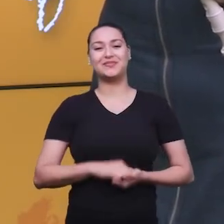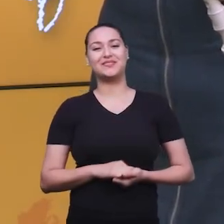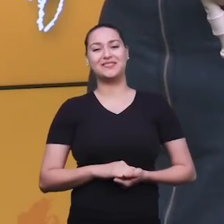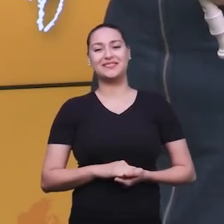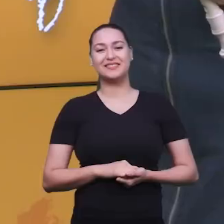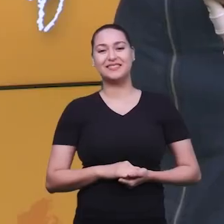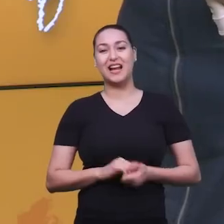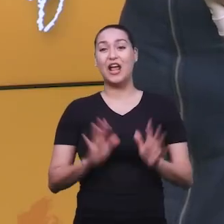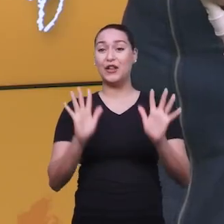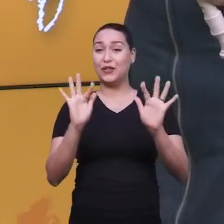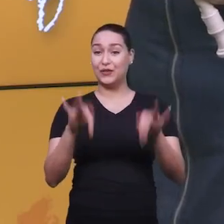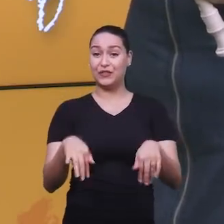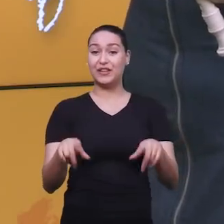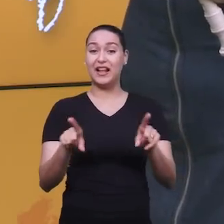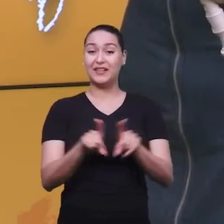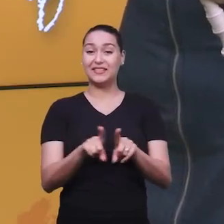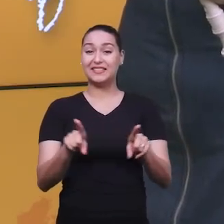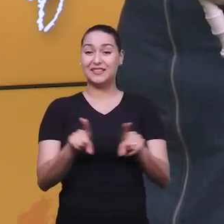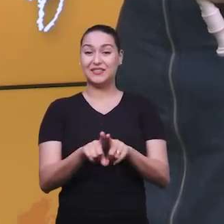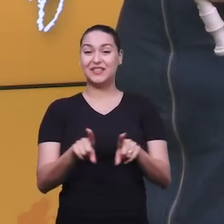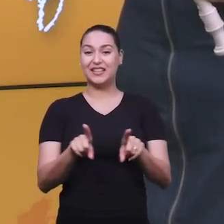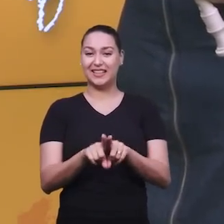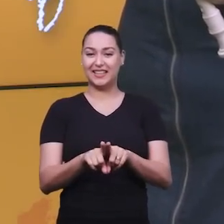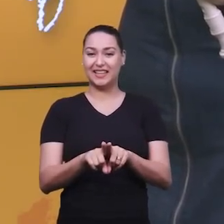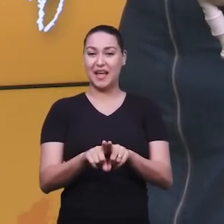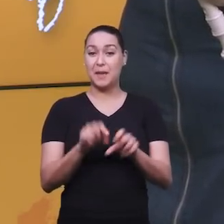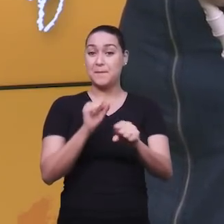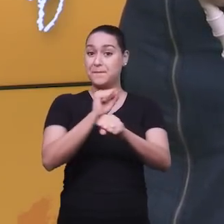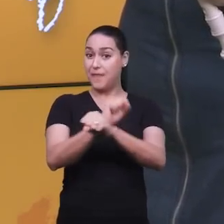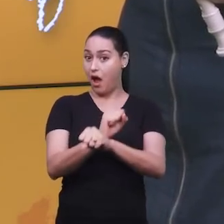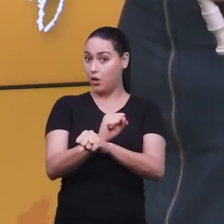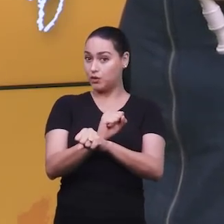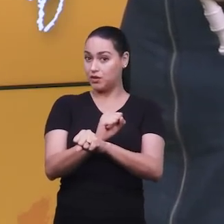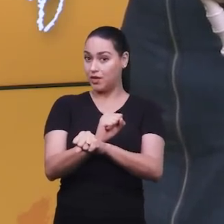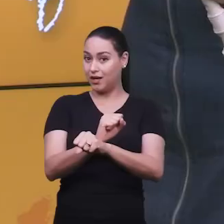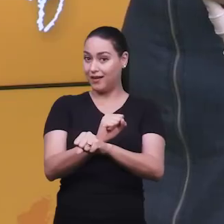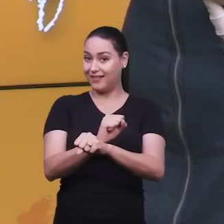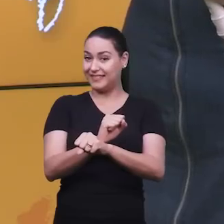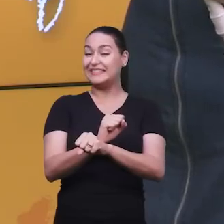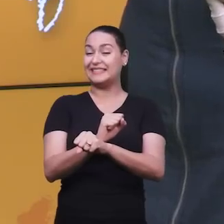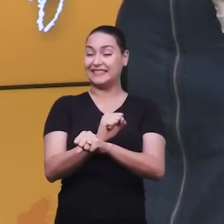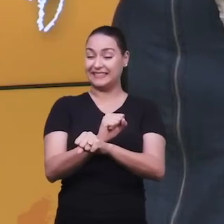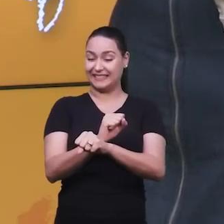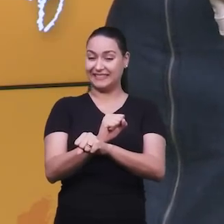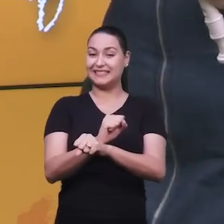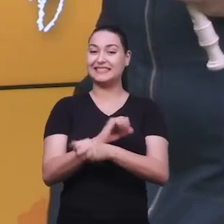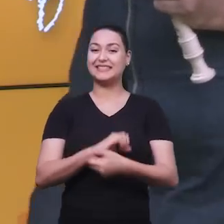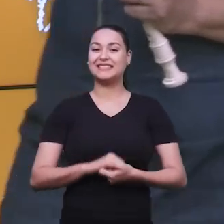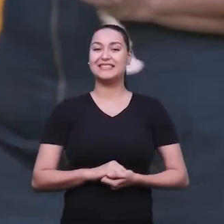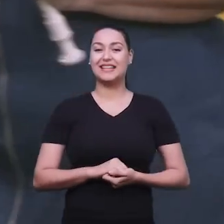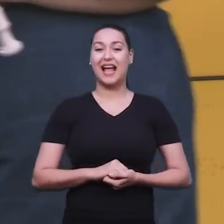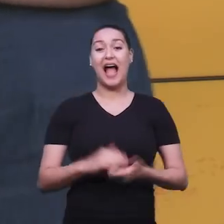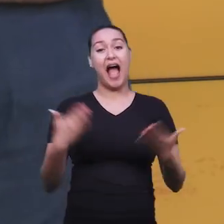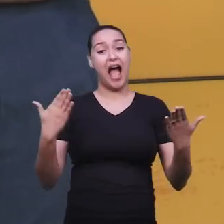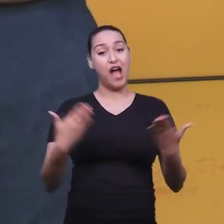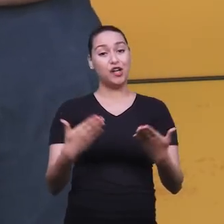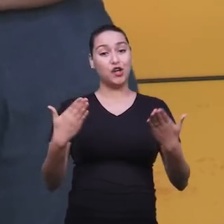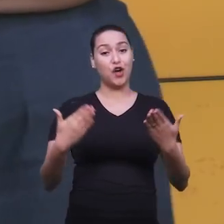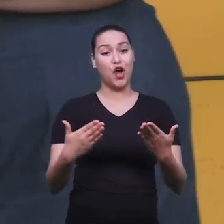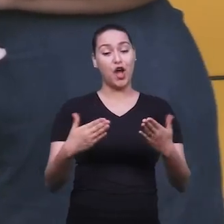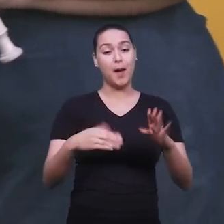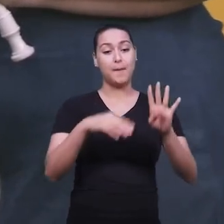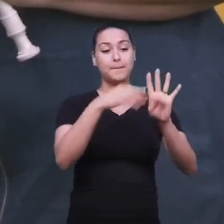rapidinho. E aqui no final também temos pausa de colcheia e pausa de semínima. Agora a tia